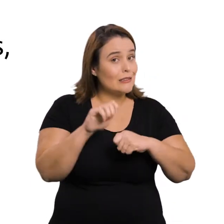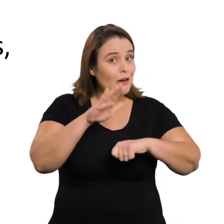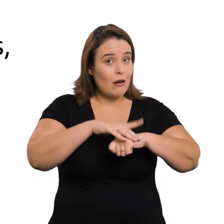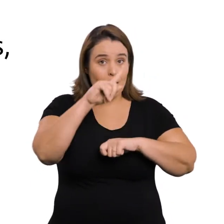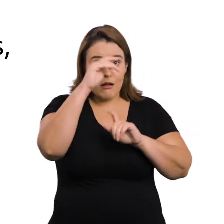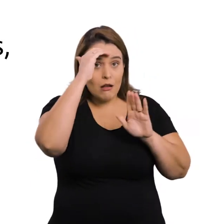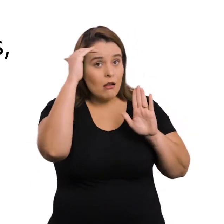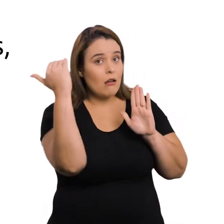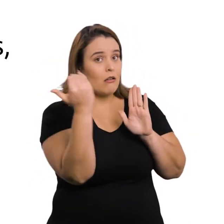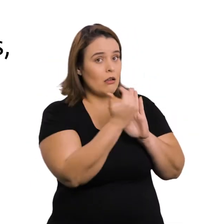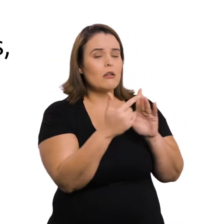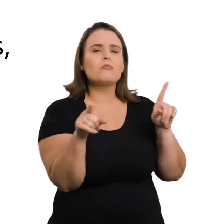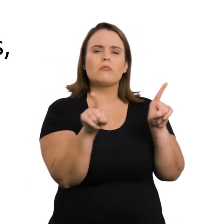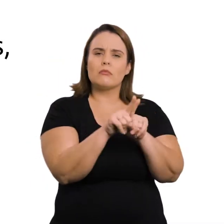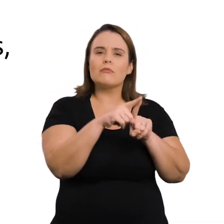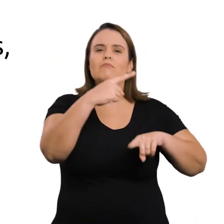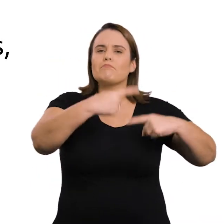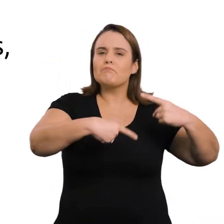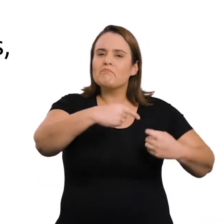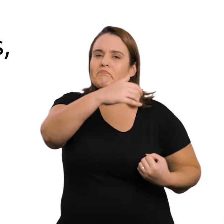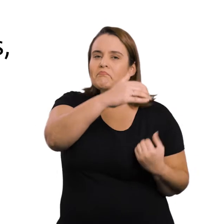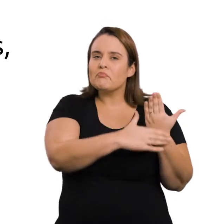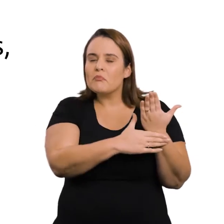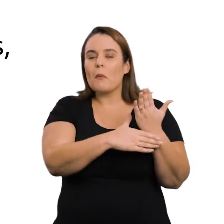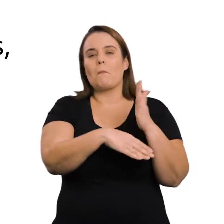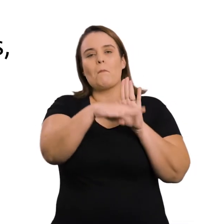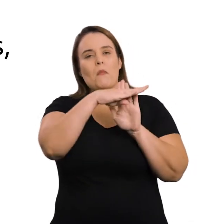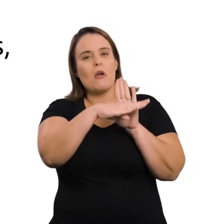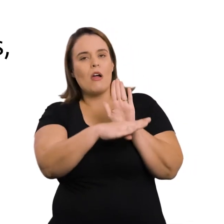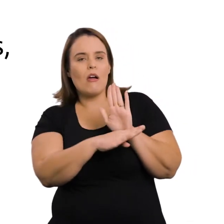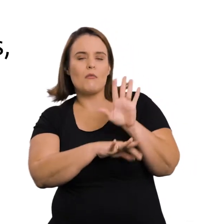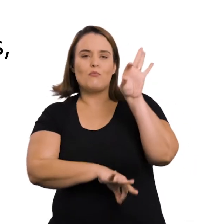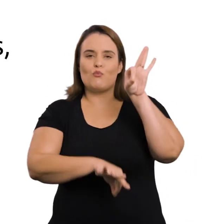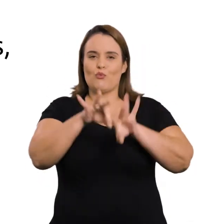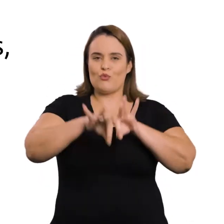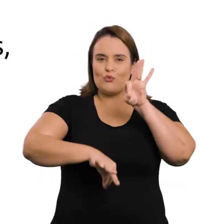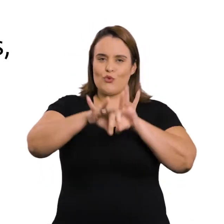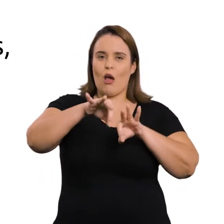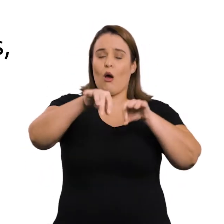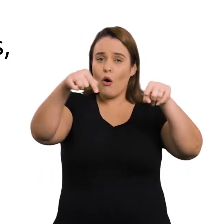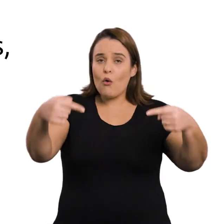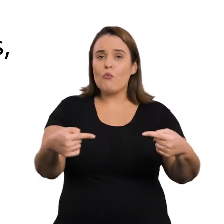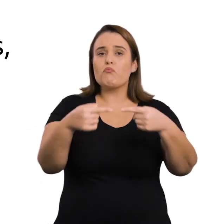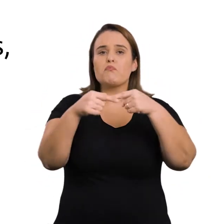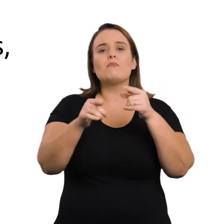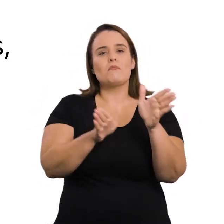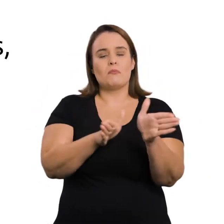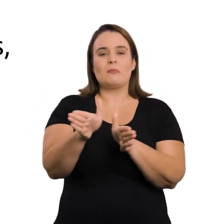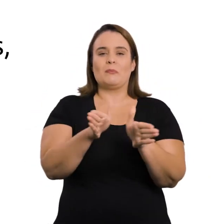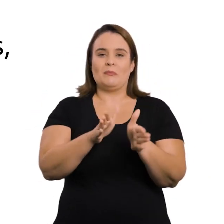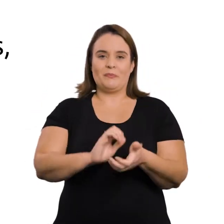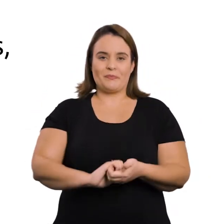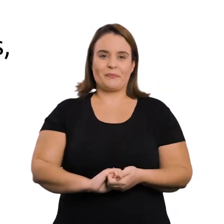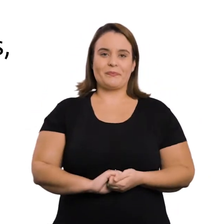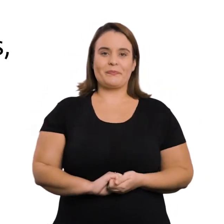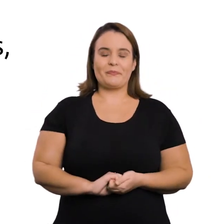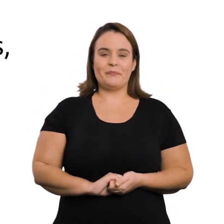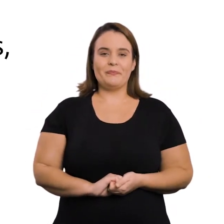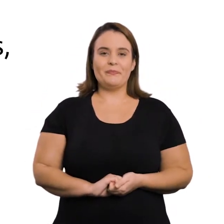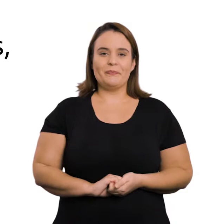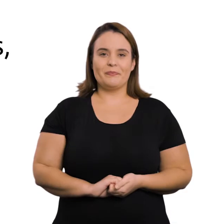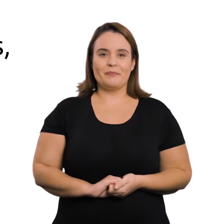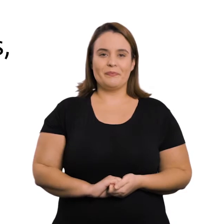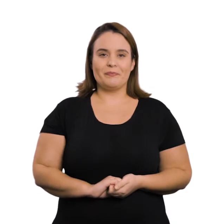seu não cumprimento e influencia a construção de políticas, programas e projetos relacionados à